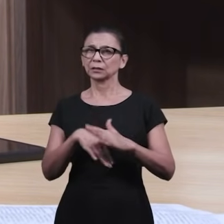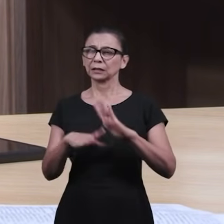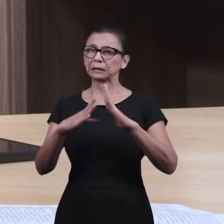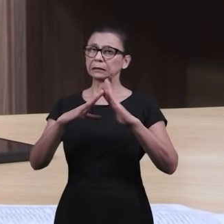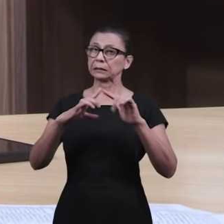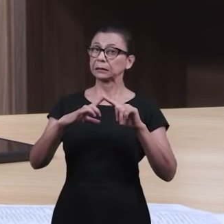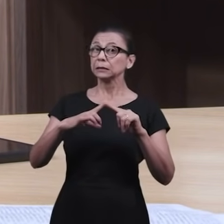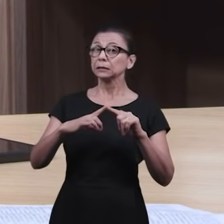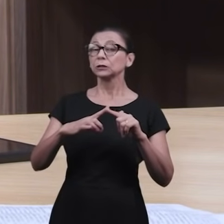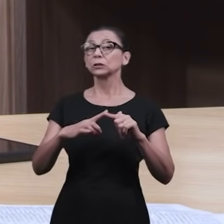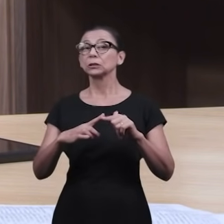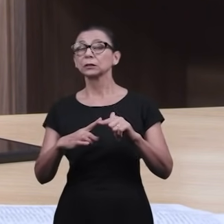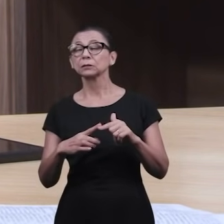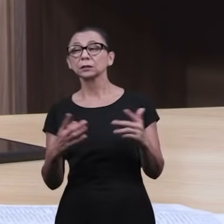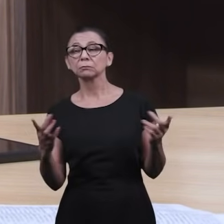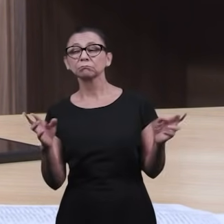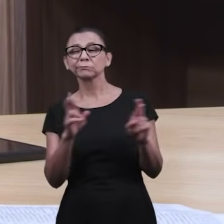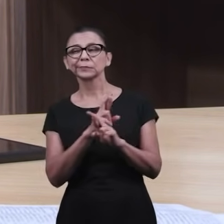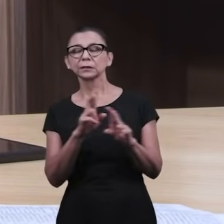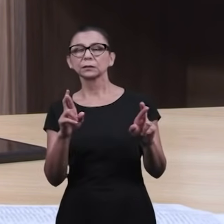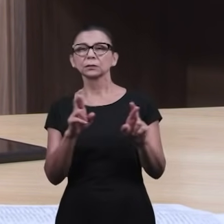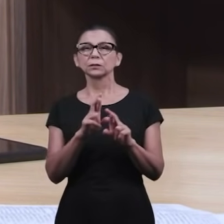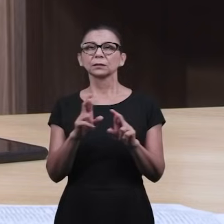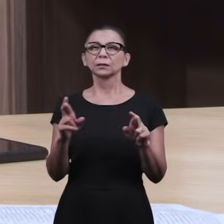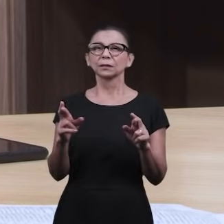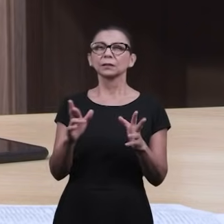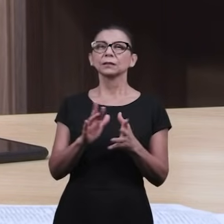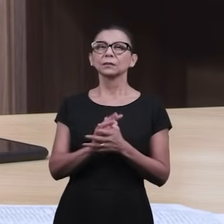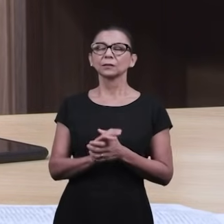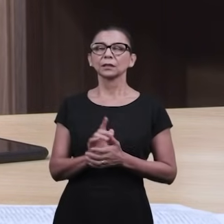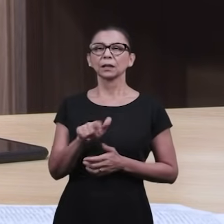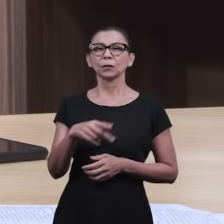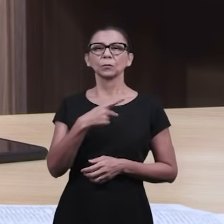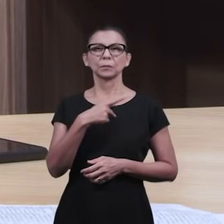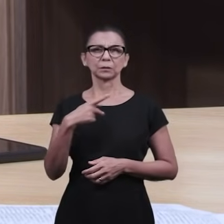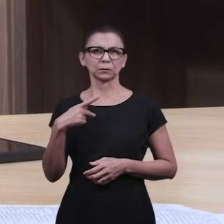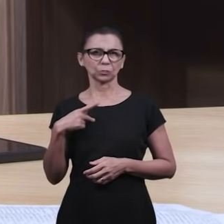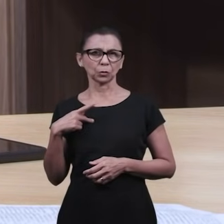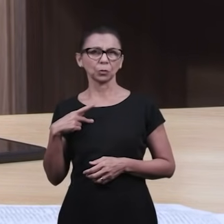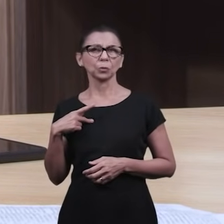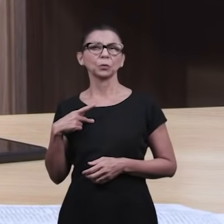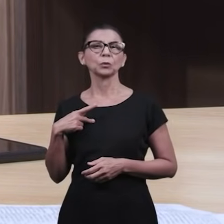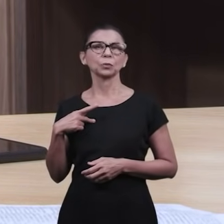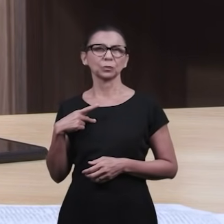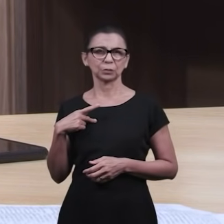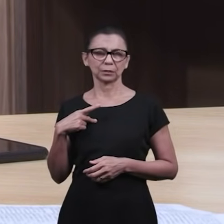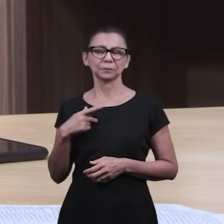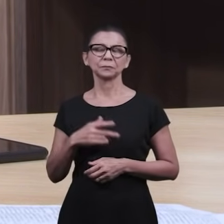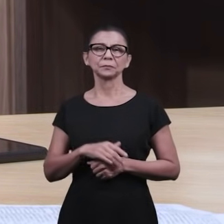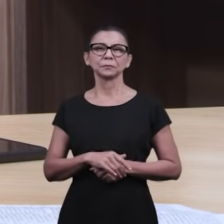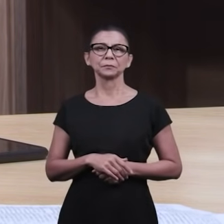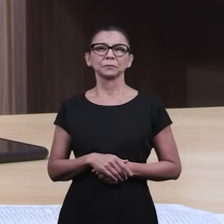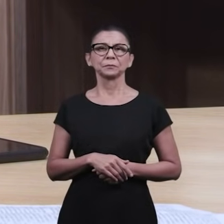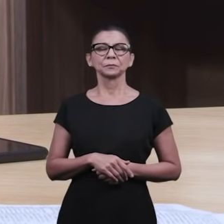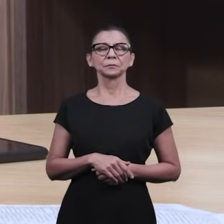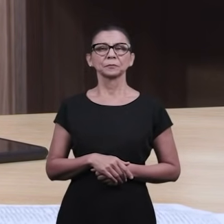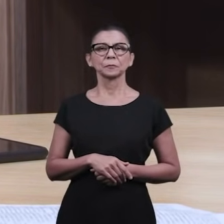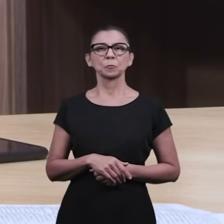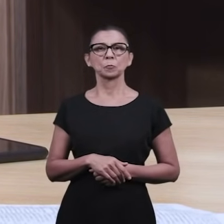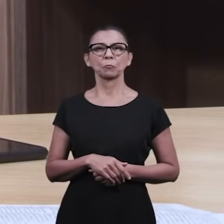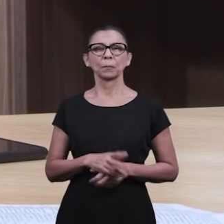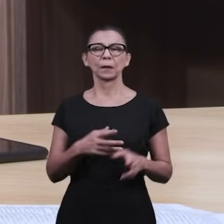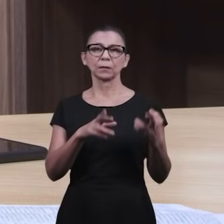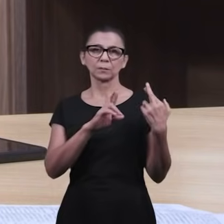da igreja, nós estamos sempre associando a figura do pastor, daquele que está na condução de todas as coisas. Qual a compreensão